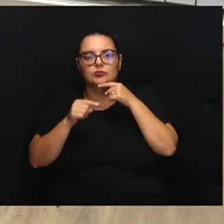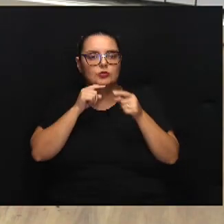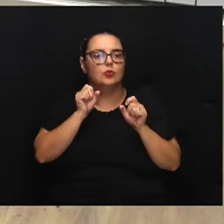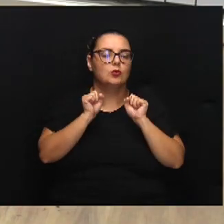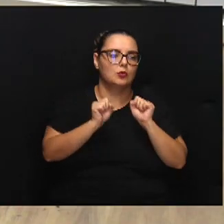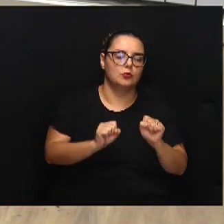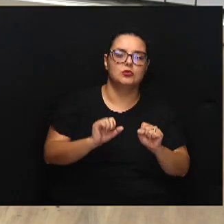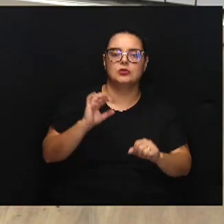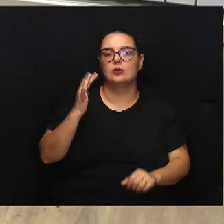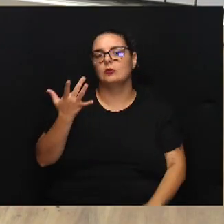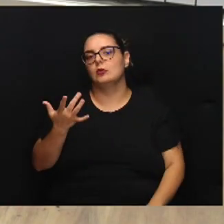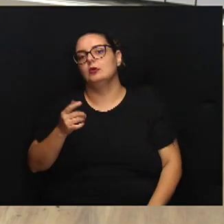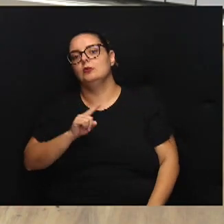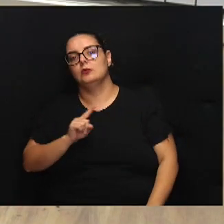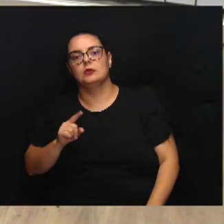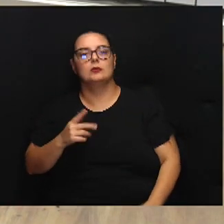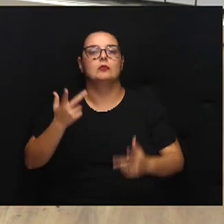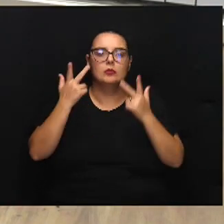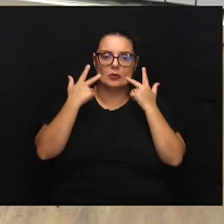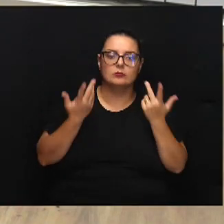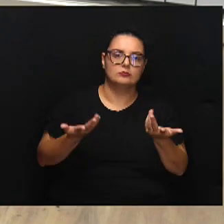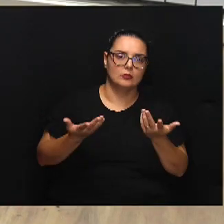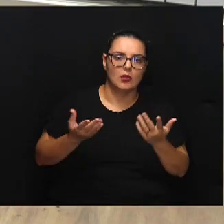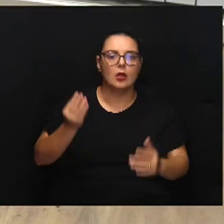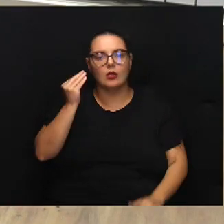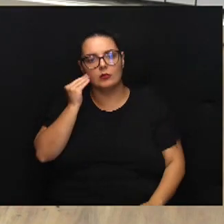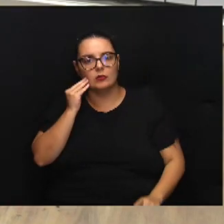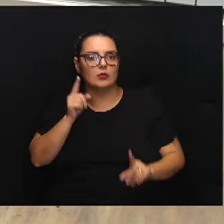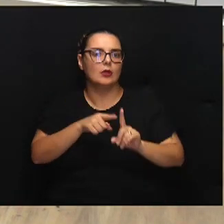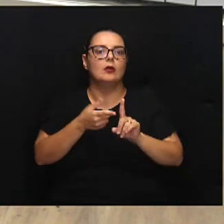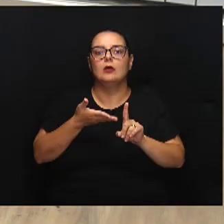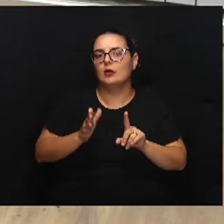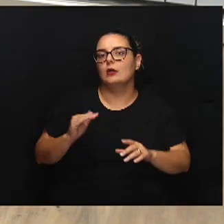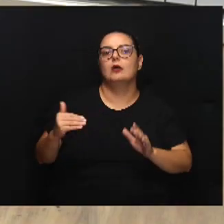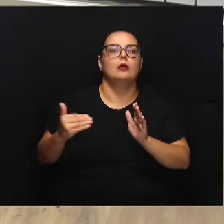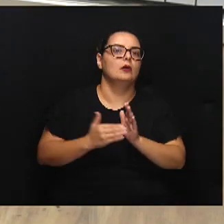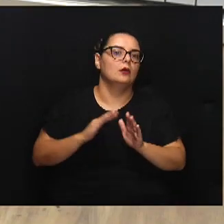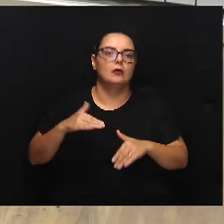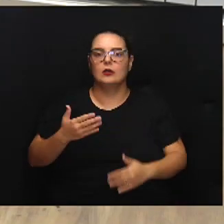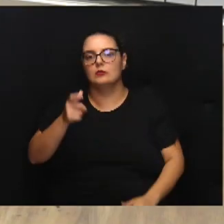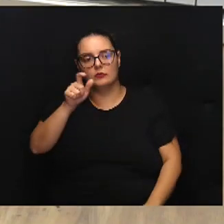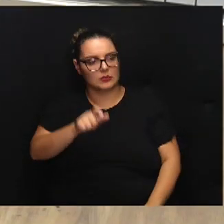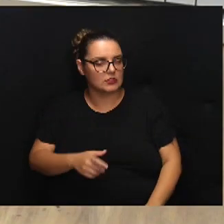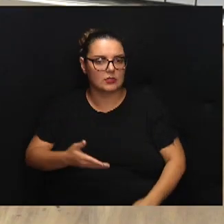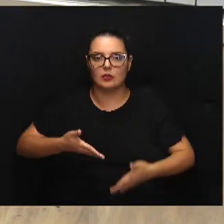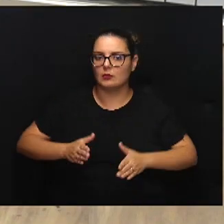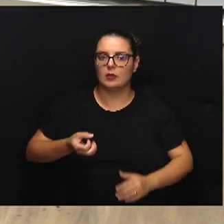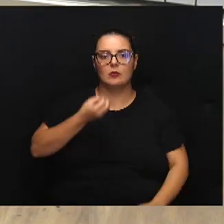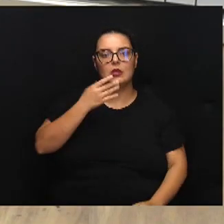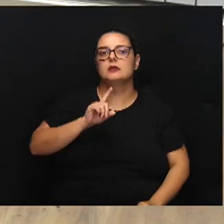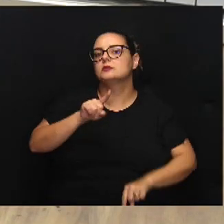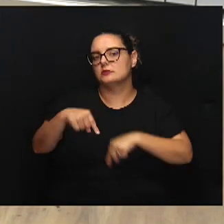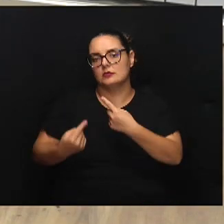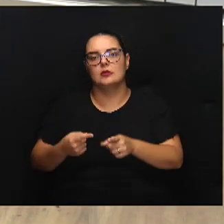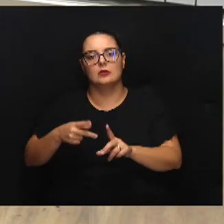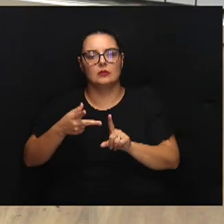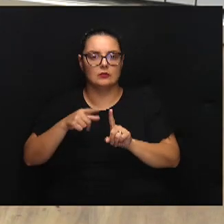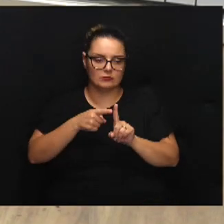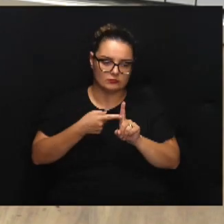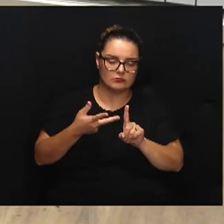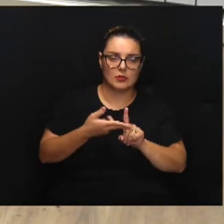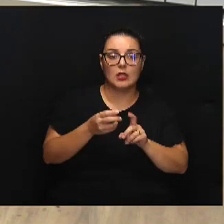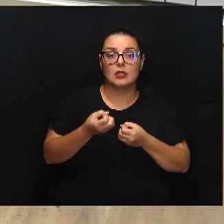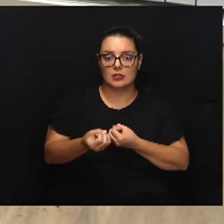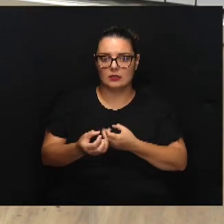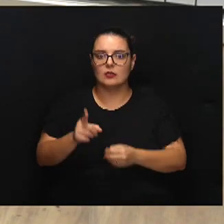poderia acontecer, então que é normal. A gente vai tentar normal até quando você e o bebê estiverem bem, senão vai partir para cesárea. Então essa